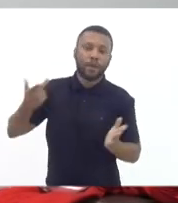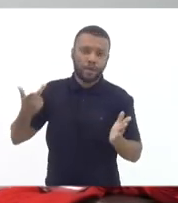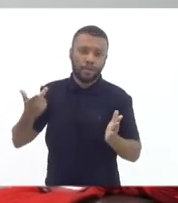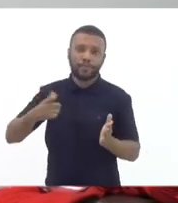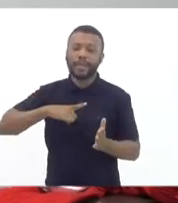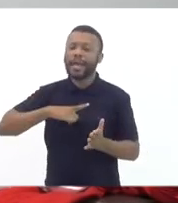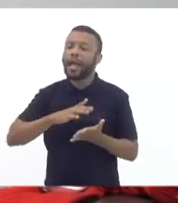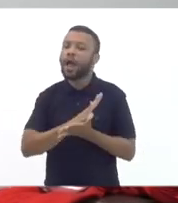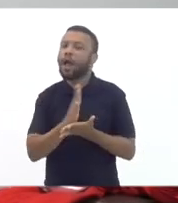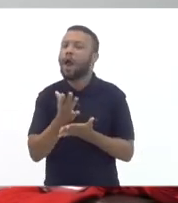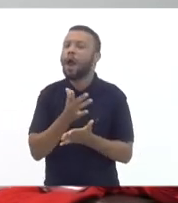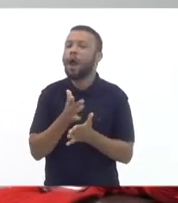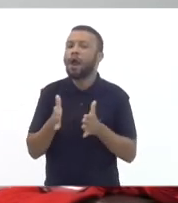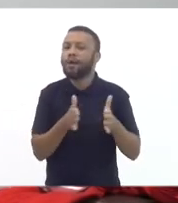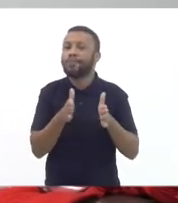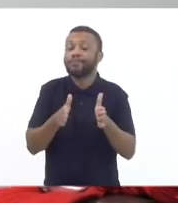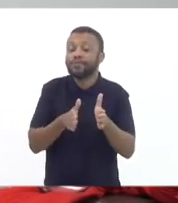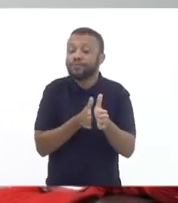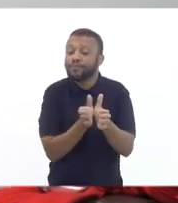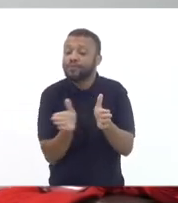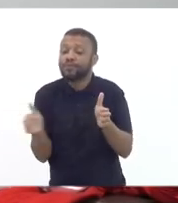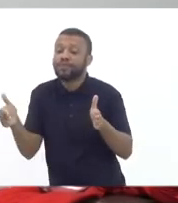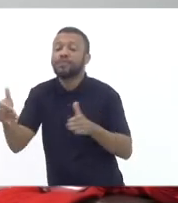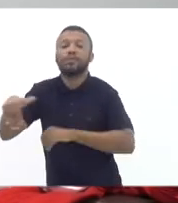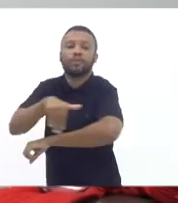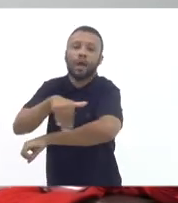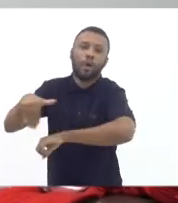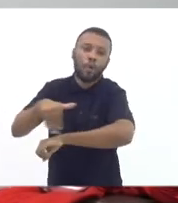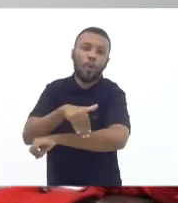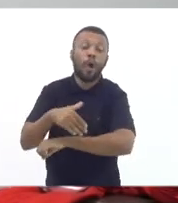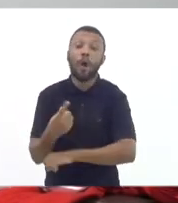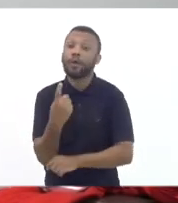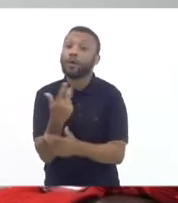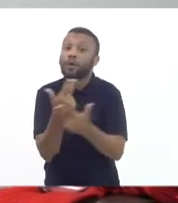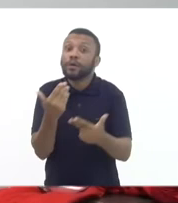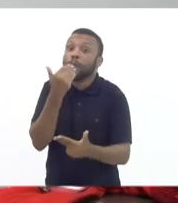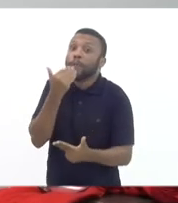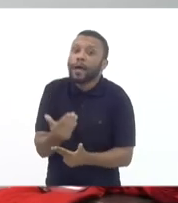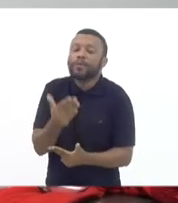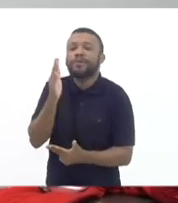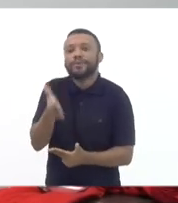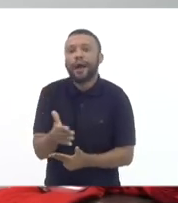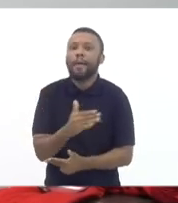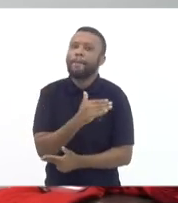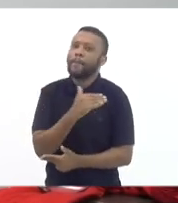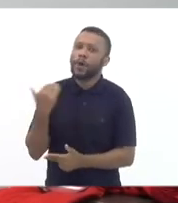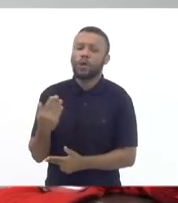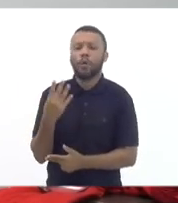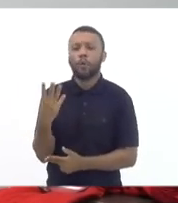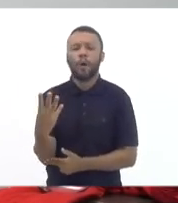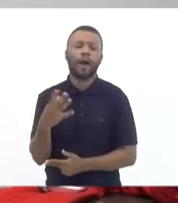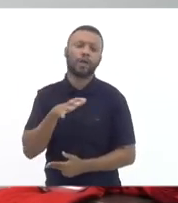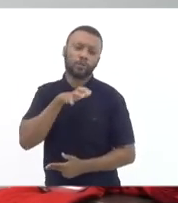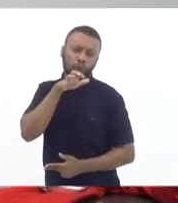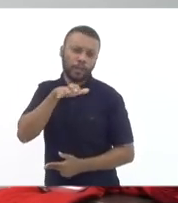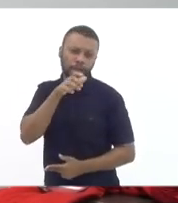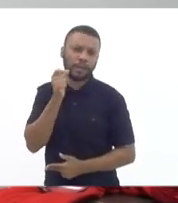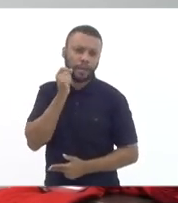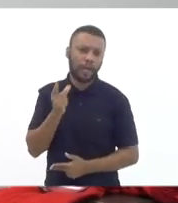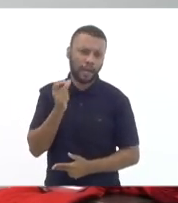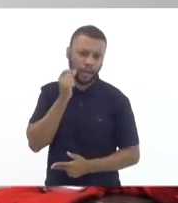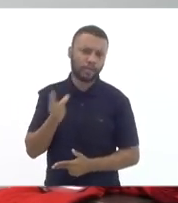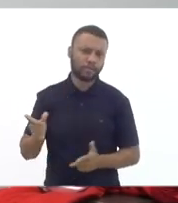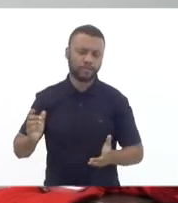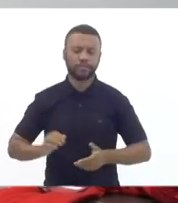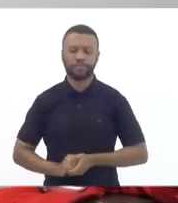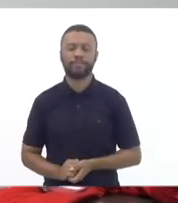da rua, Fabiano. A única coisa que eu peço, eu já perdi 4 animais.